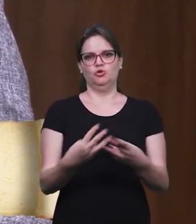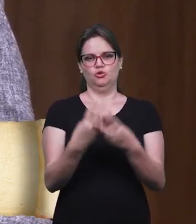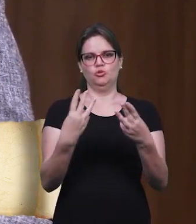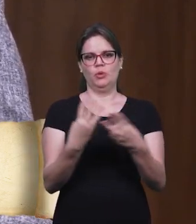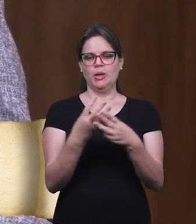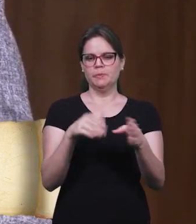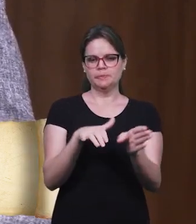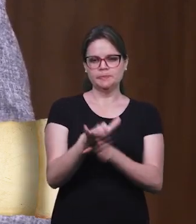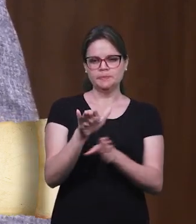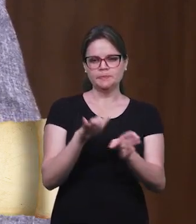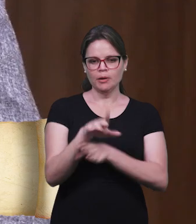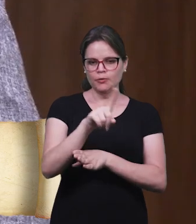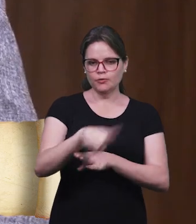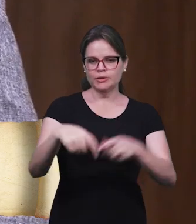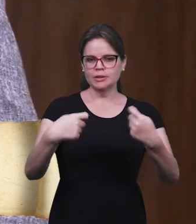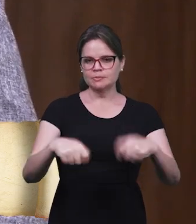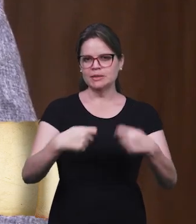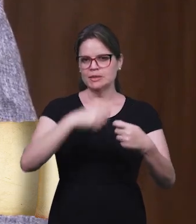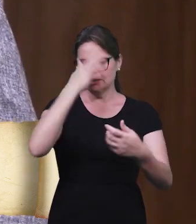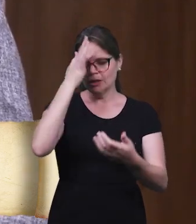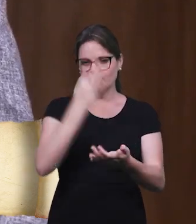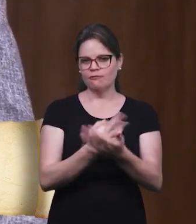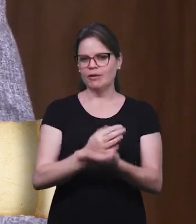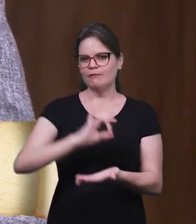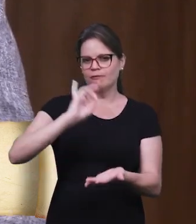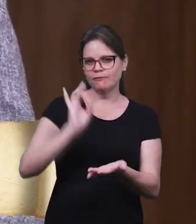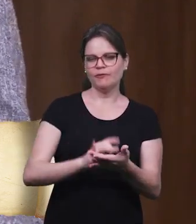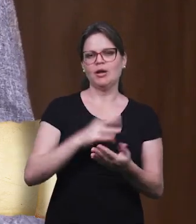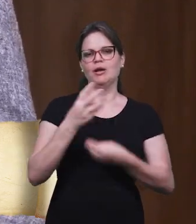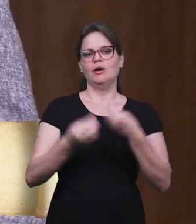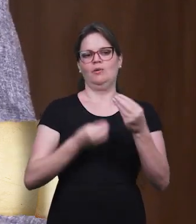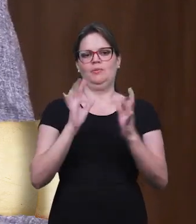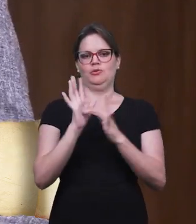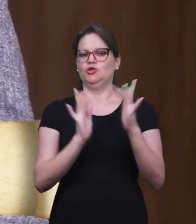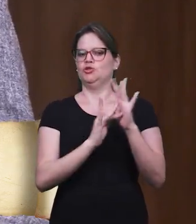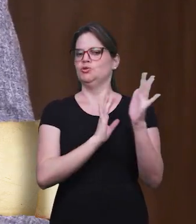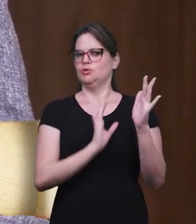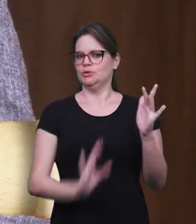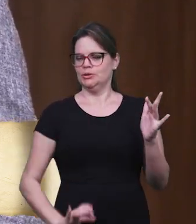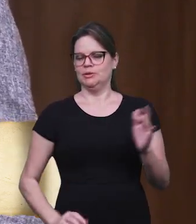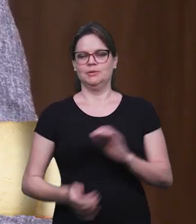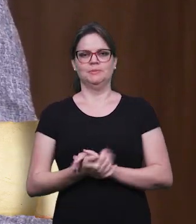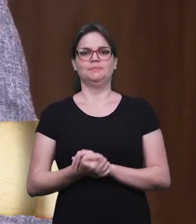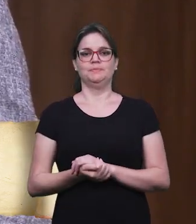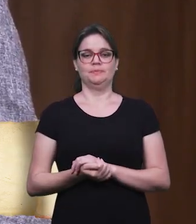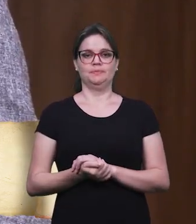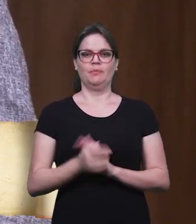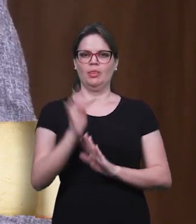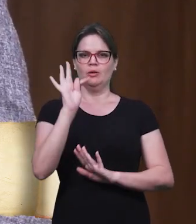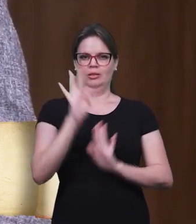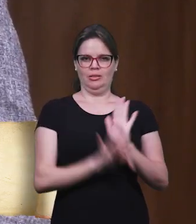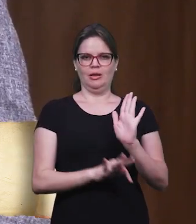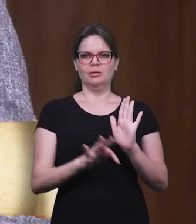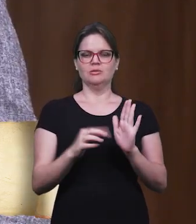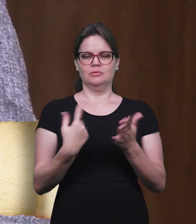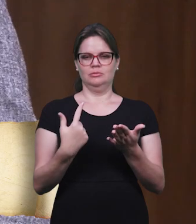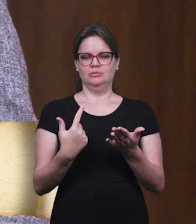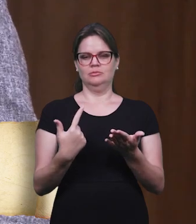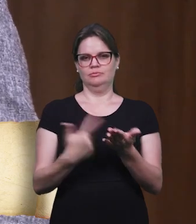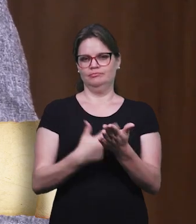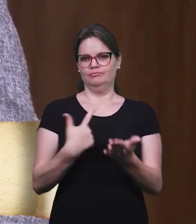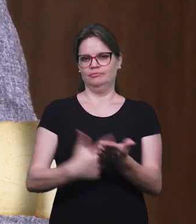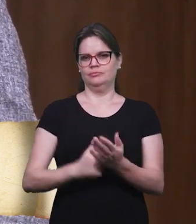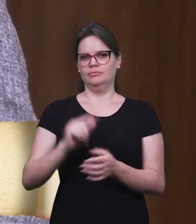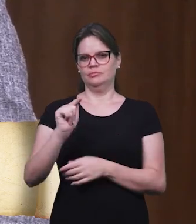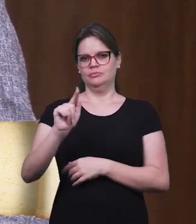vamos acompanhar alguns assuntos abordados nos próximos capítulos. Ela vai falar